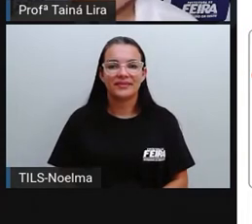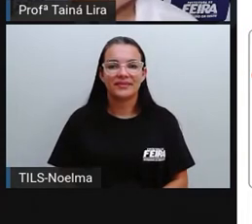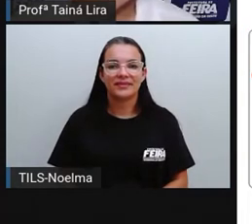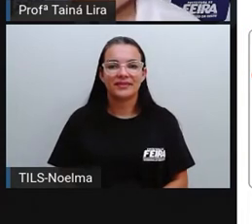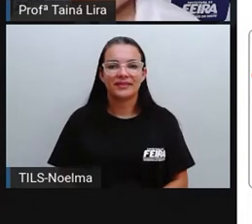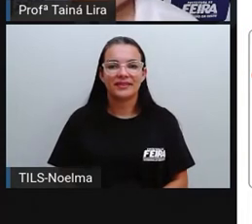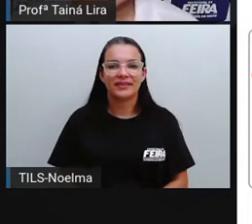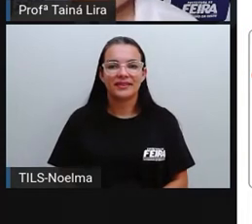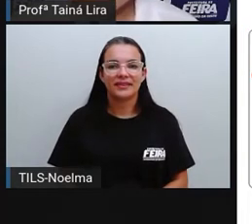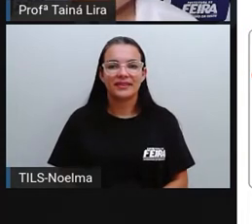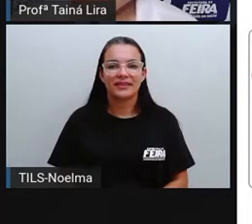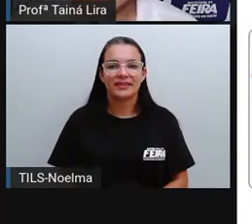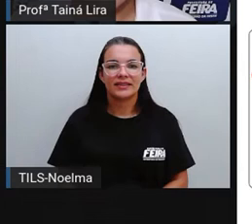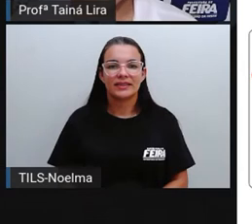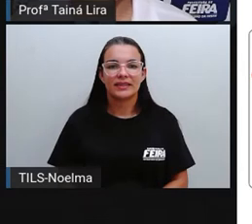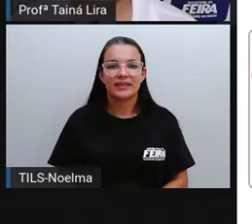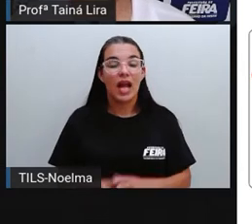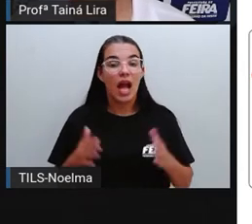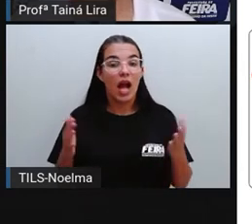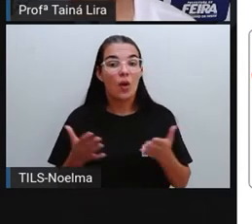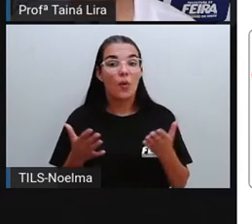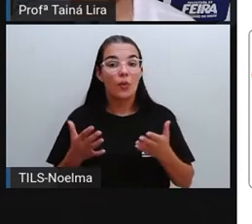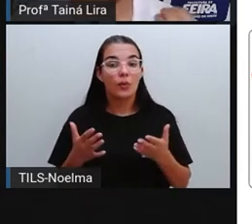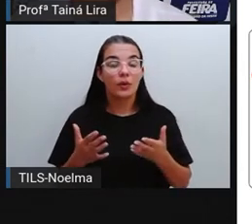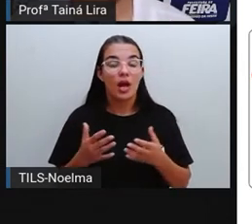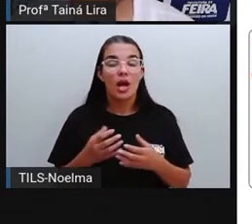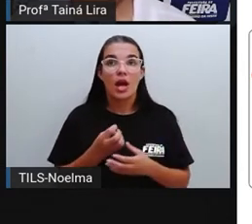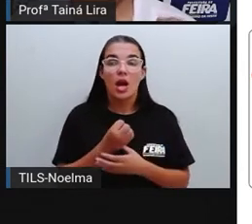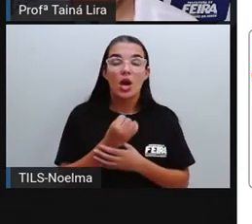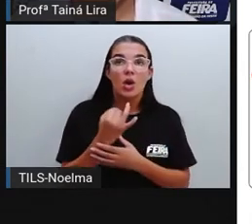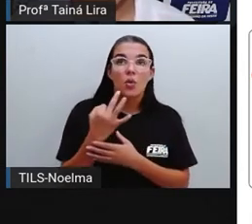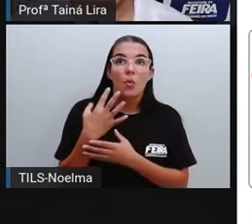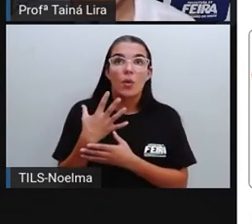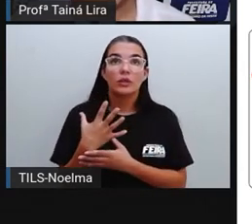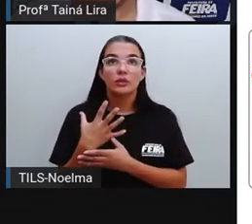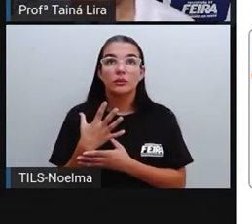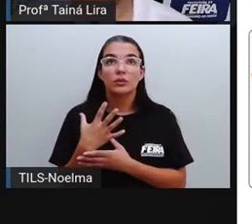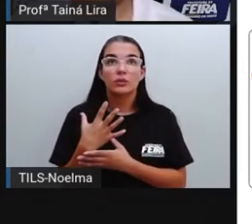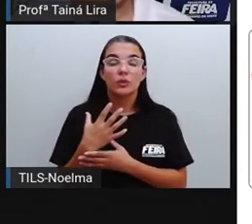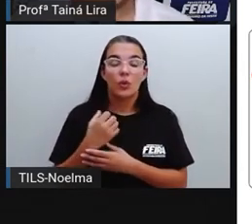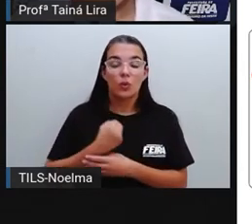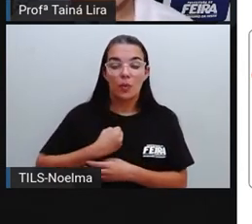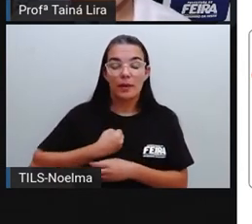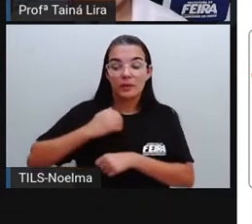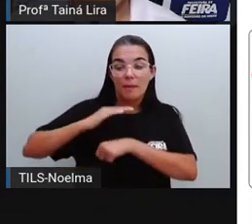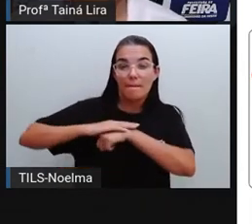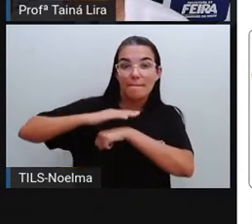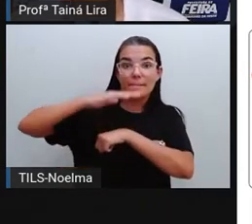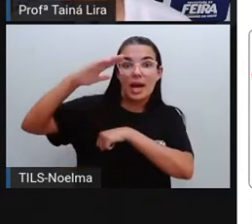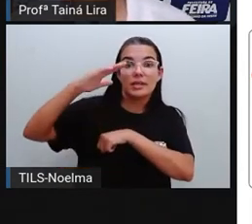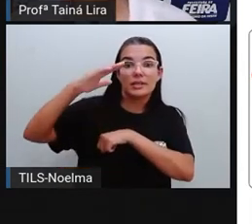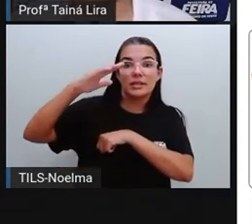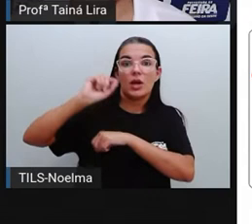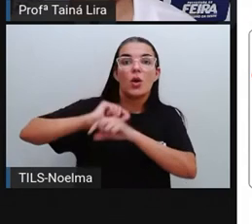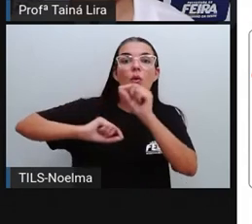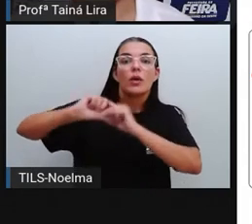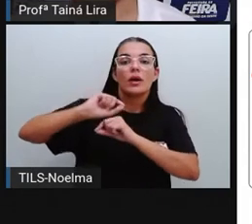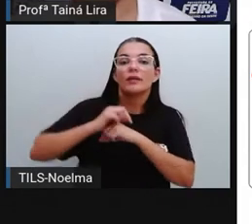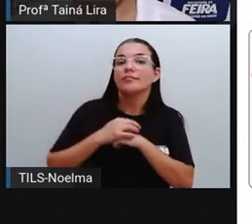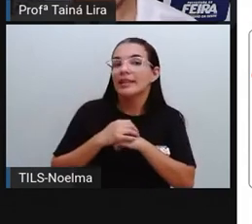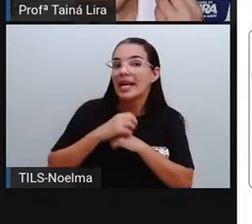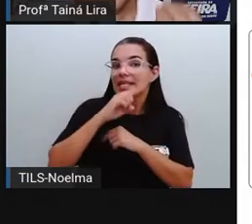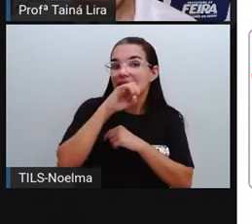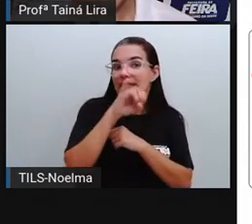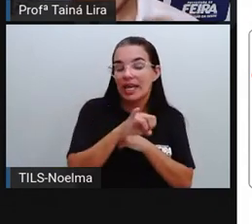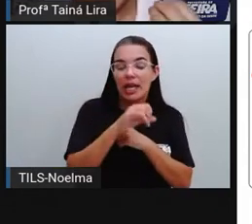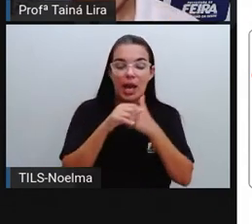Olha lá. E quantos pontos Lívia fez a mais do que Joaquim? Continuando ainda, ó, com